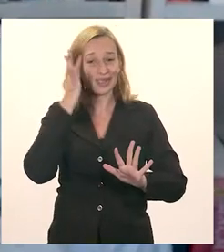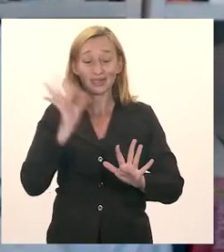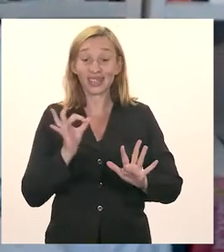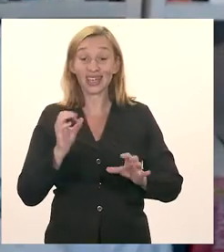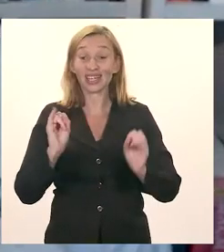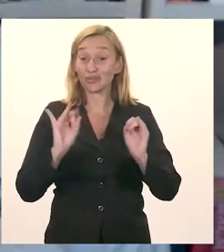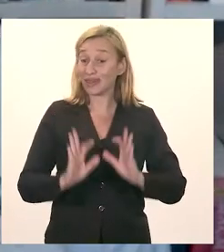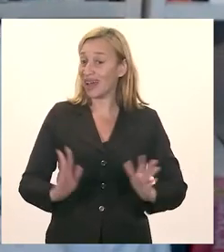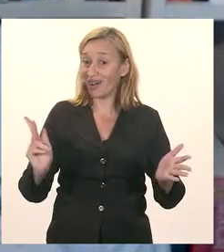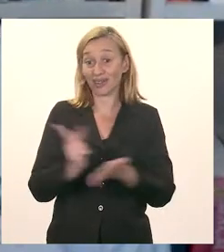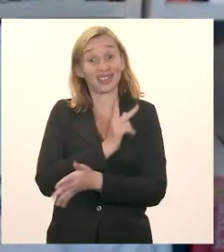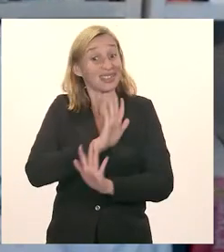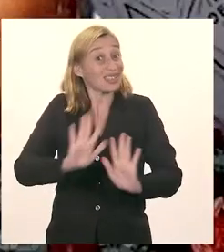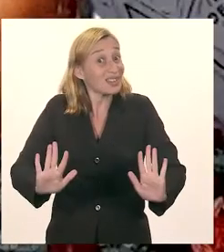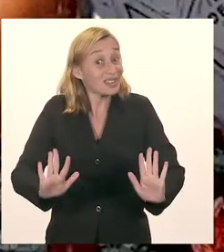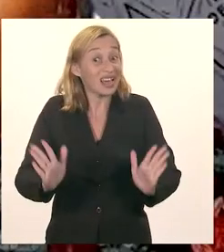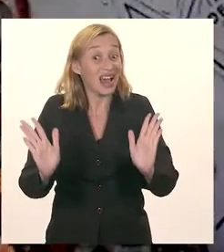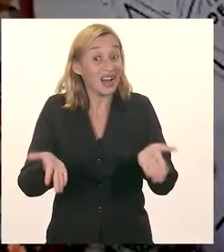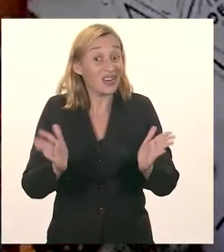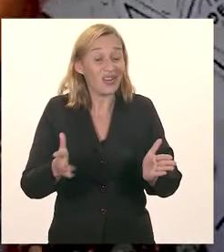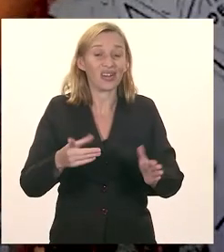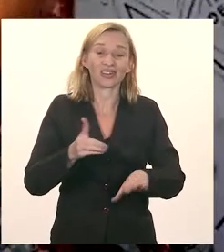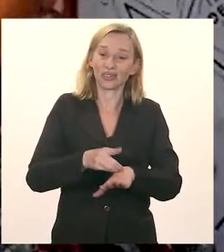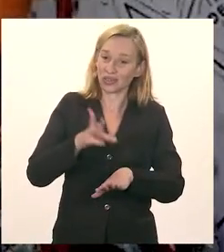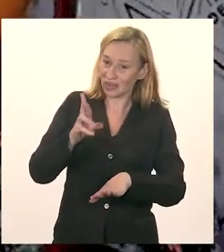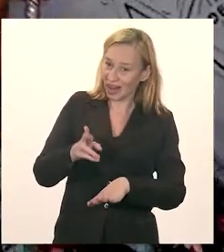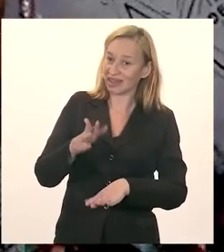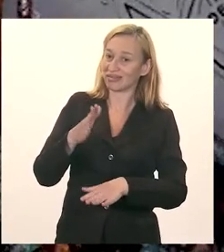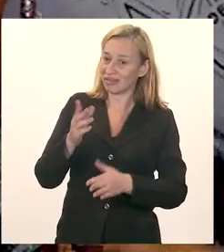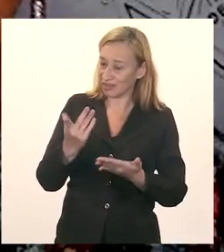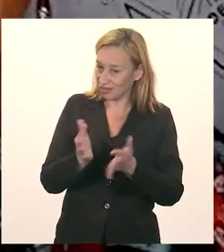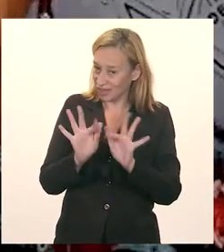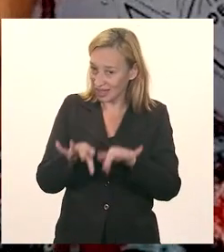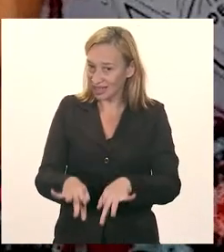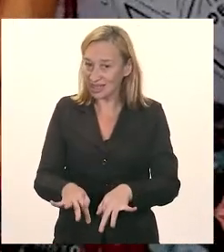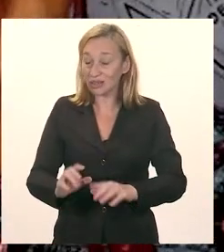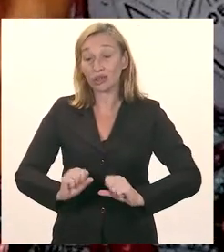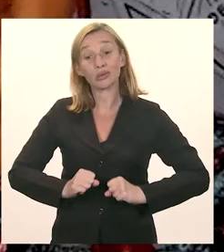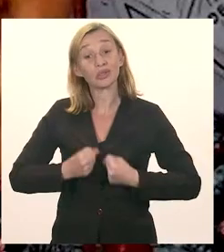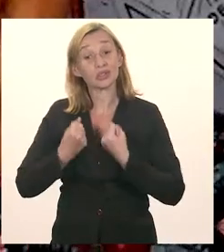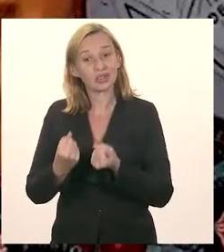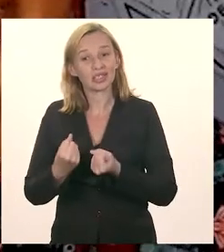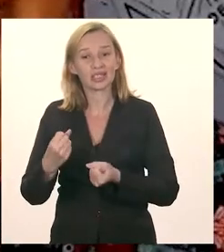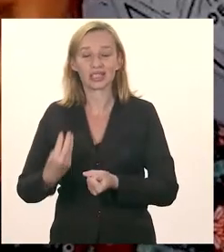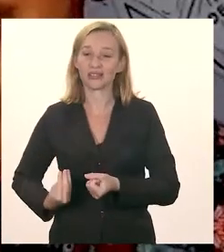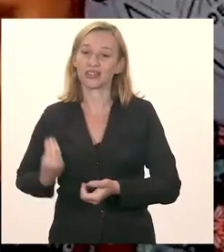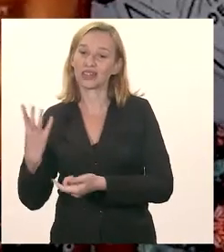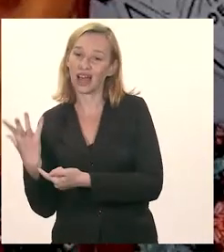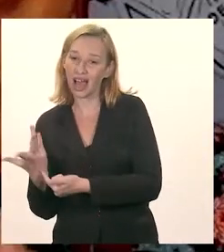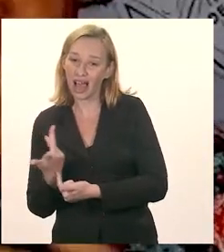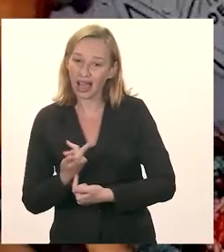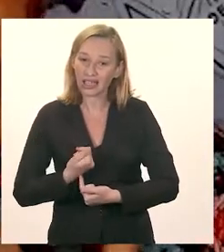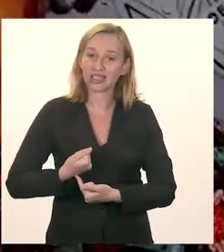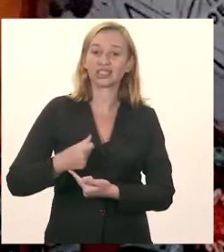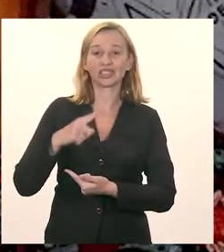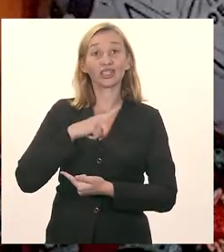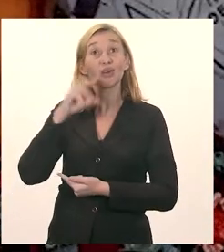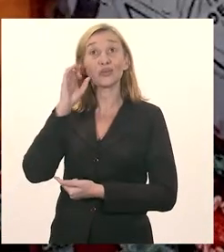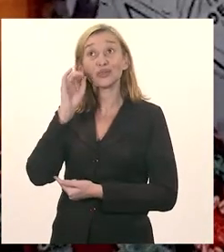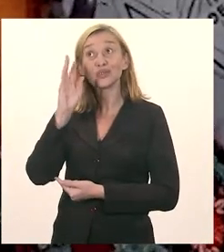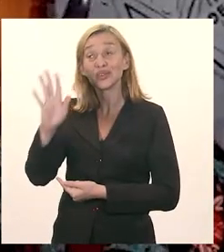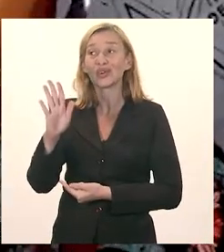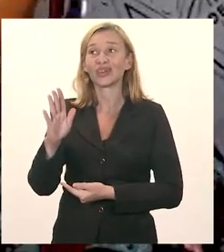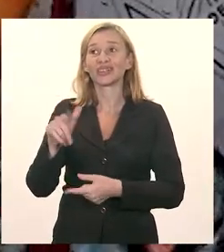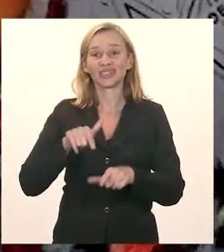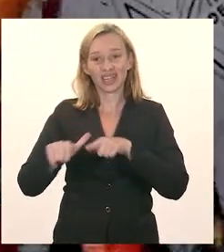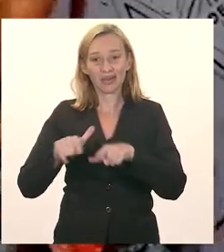explicar. Aconteceu e agora que eu terminei o doutorado, eu estou me dedicando a essa vida artística e tenho um sonho aí